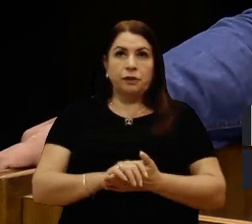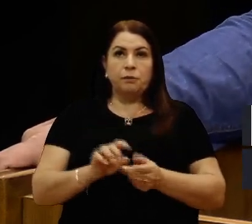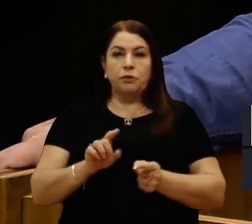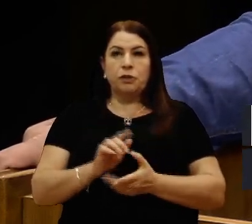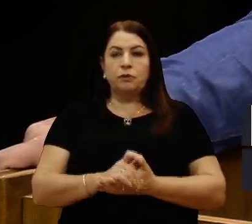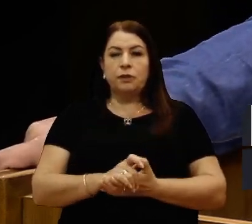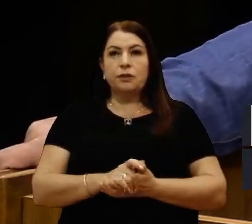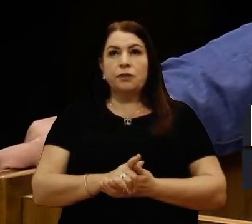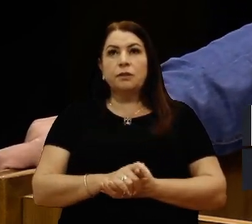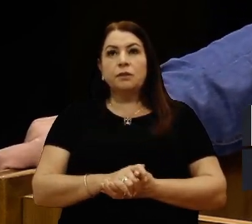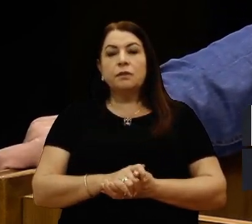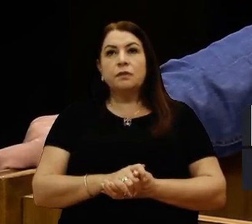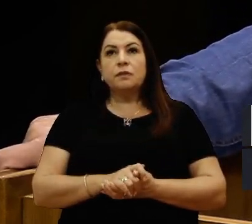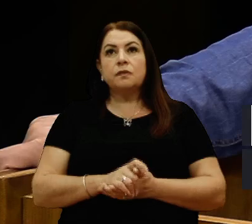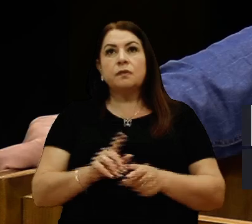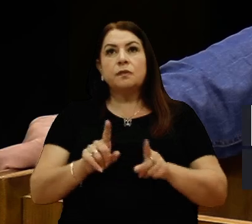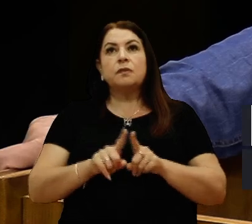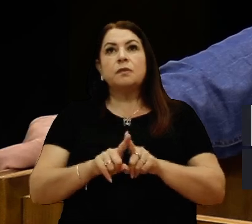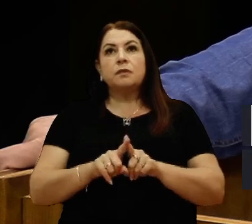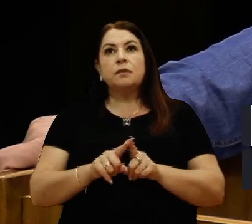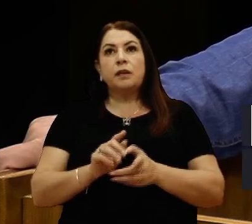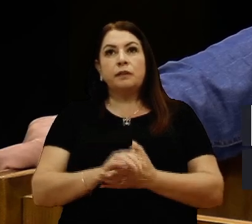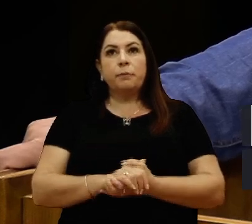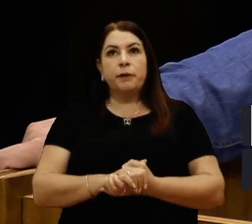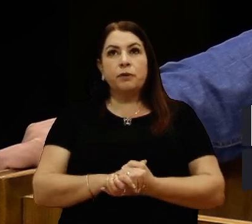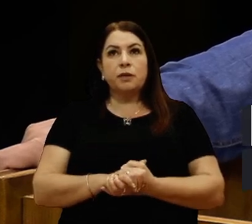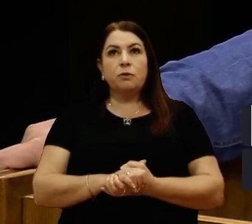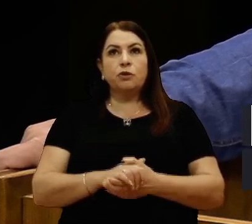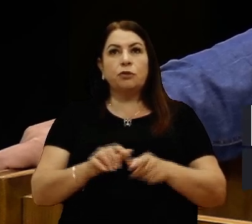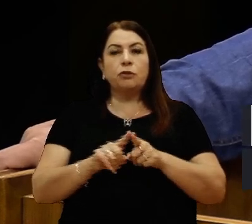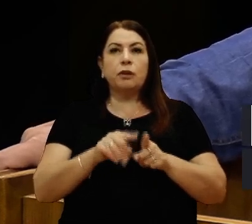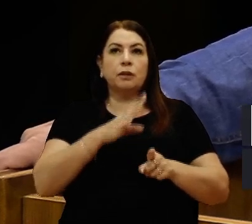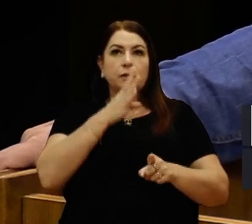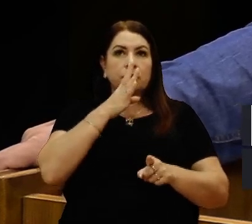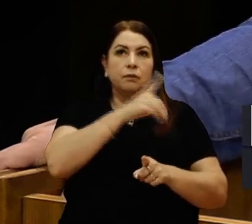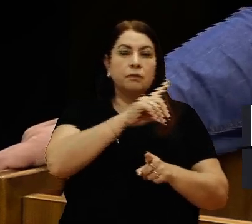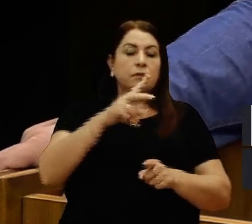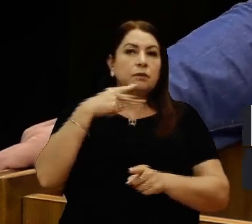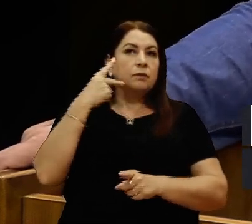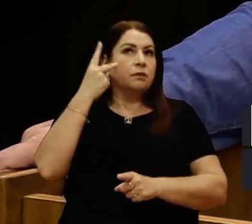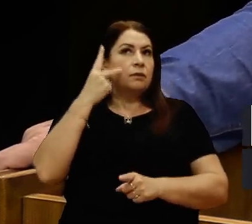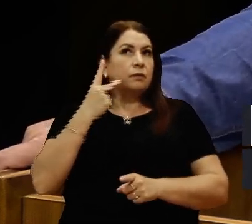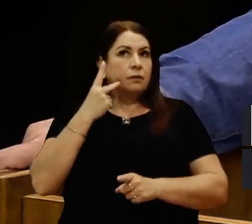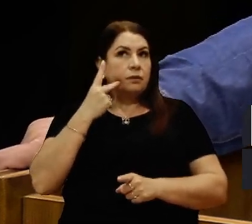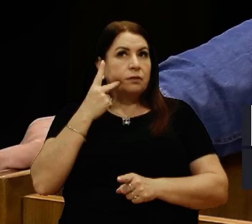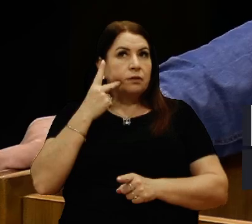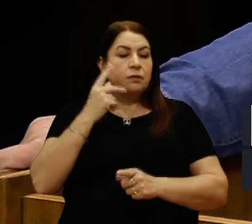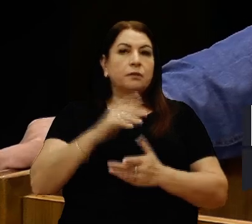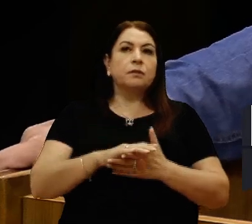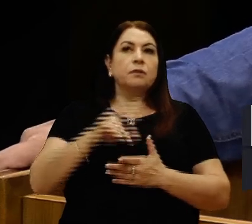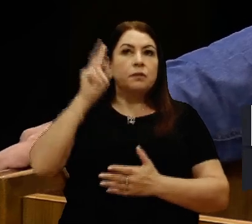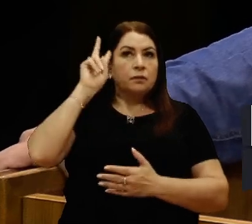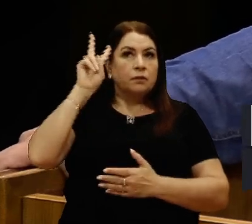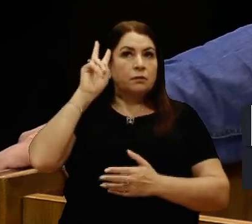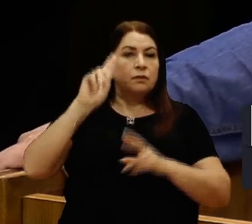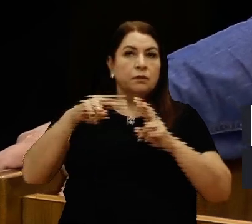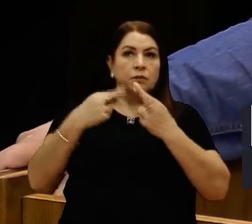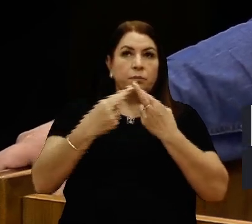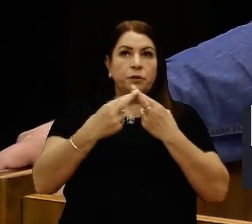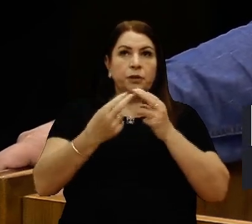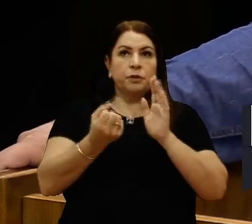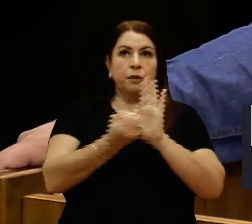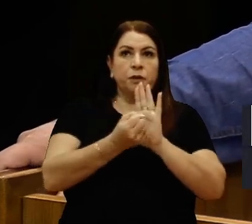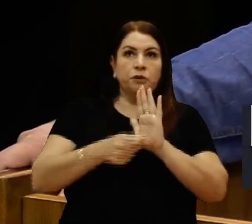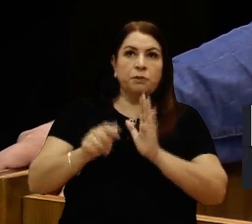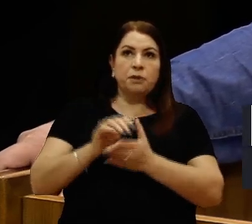E eu tenho muita admiração pelo vereador Renato e lembro de uma das sessões mais